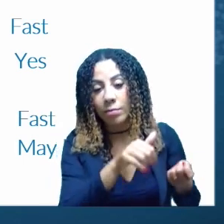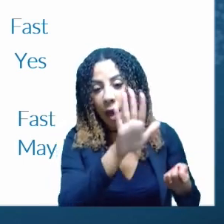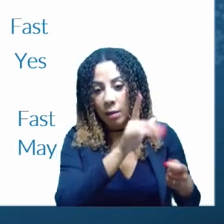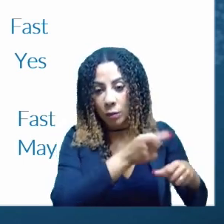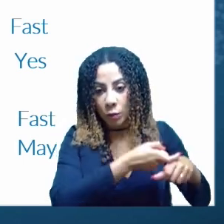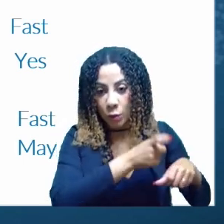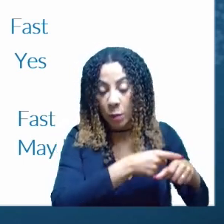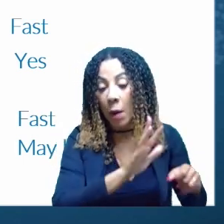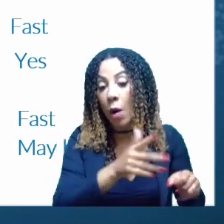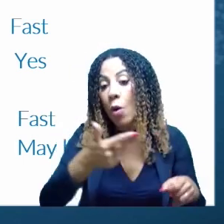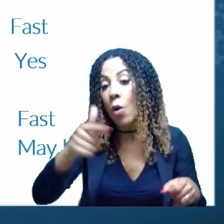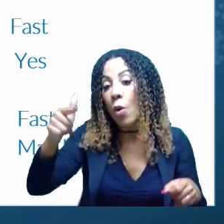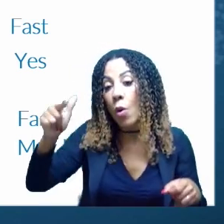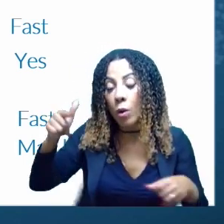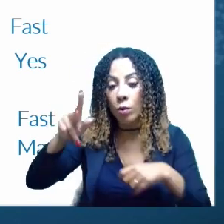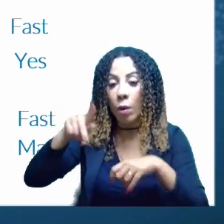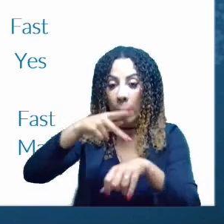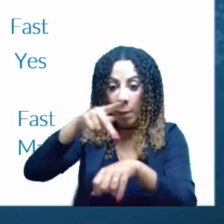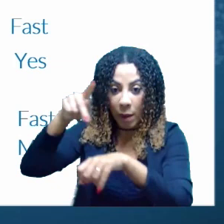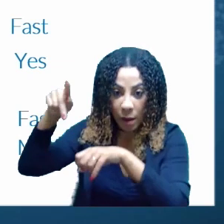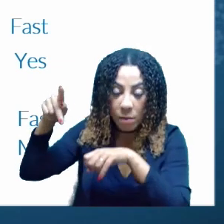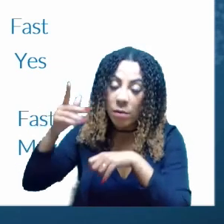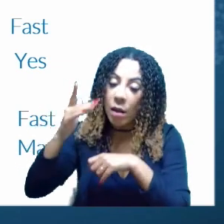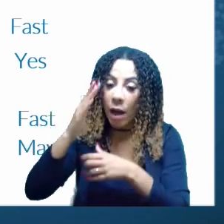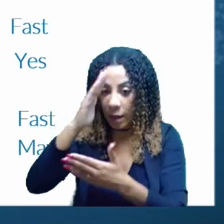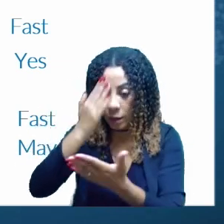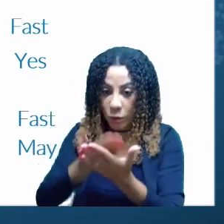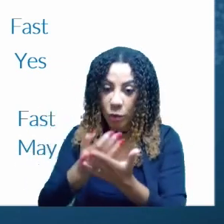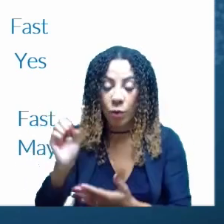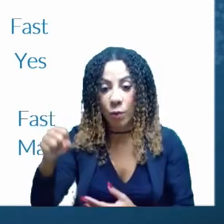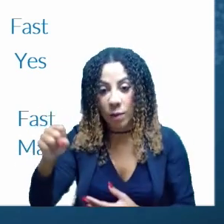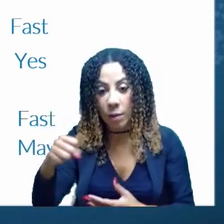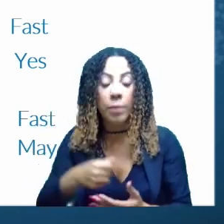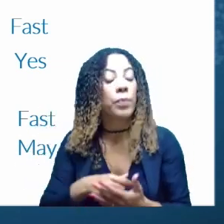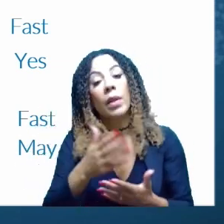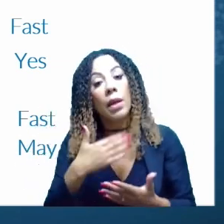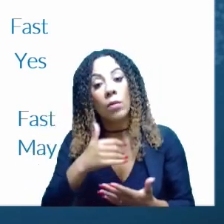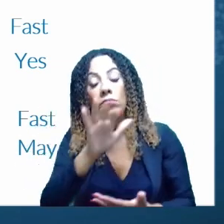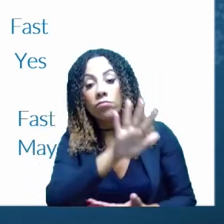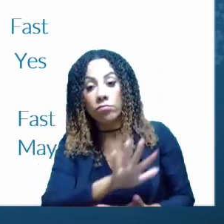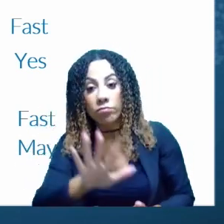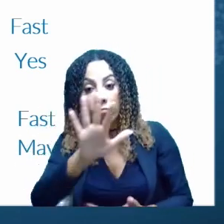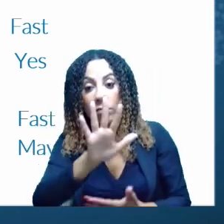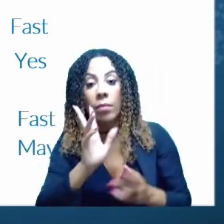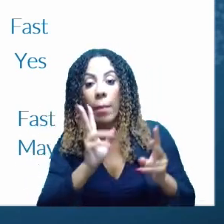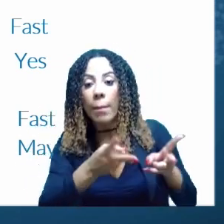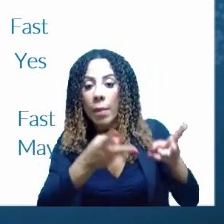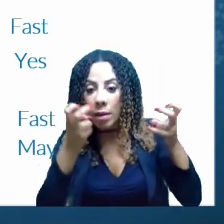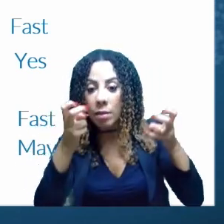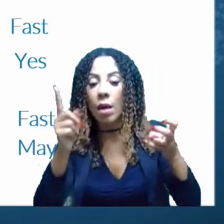minhas considerações com relação às tecnologias do futuro. As tecnologias existem, elas estão disponíveis.